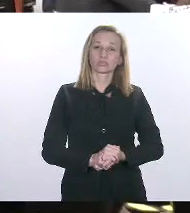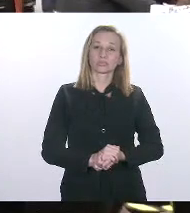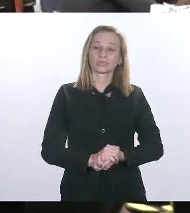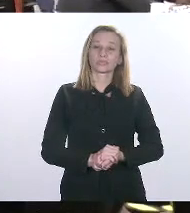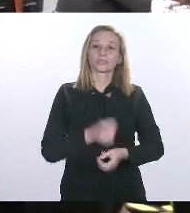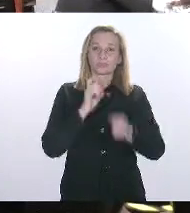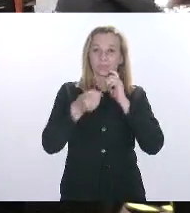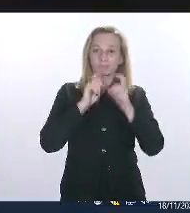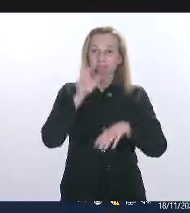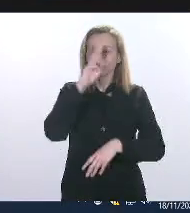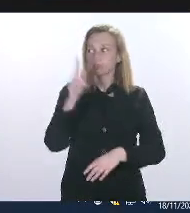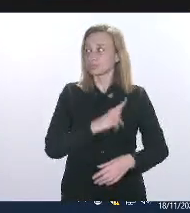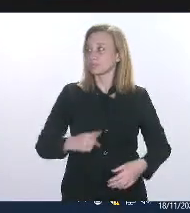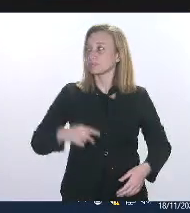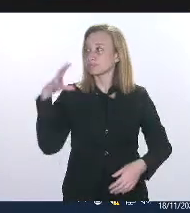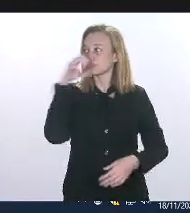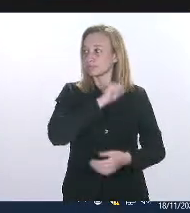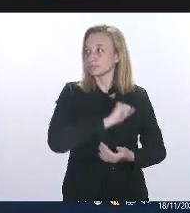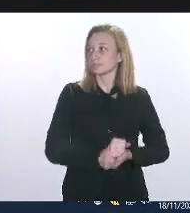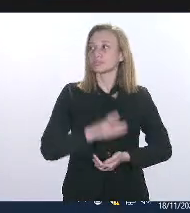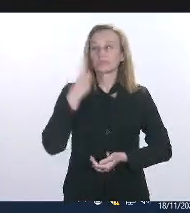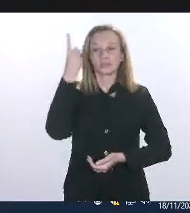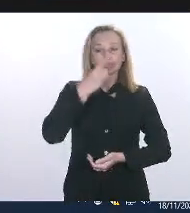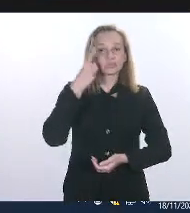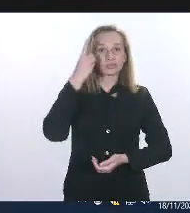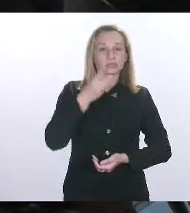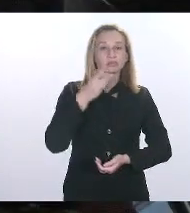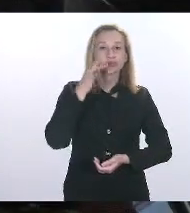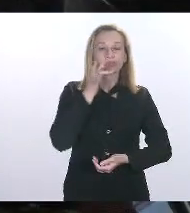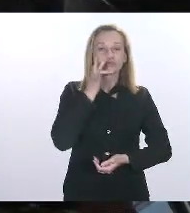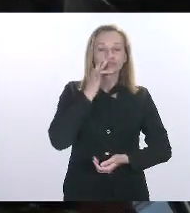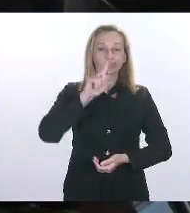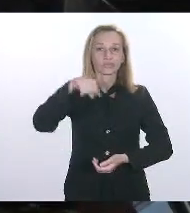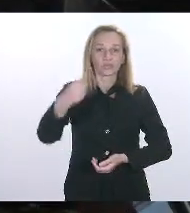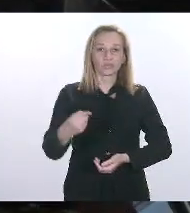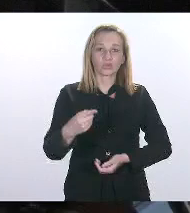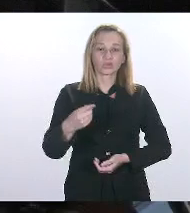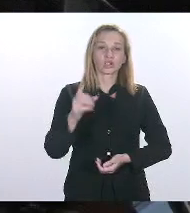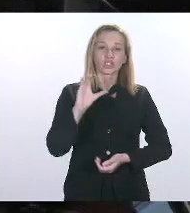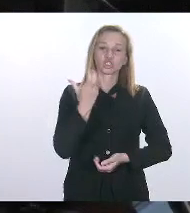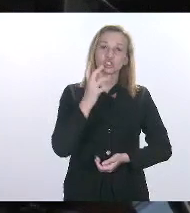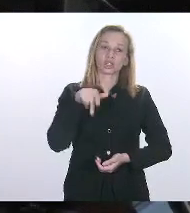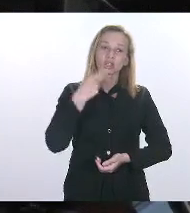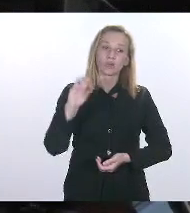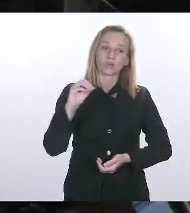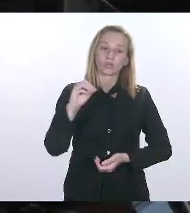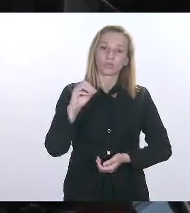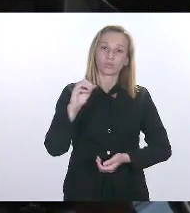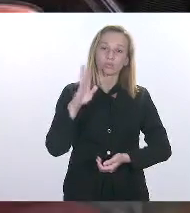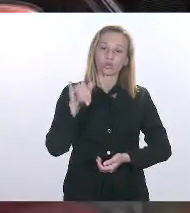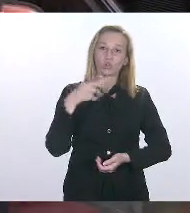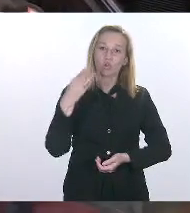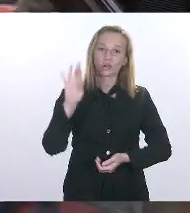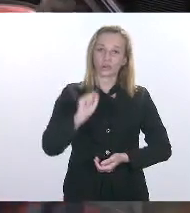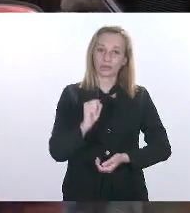Para discutir, presidente, rapidamente. Deputado Jorge Felipe, em seguida, deputado Escambulhões.